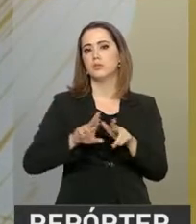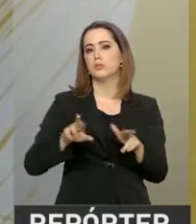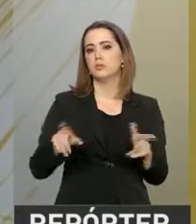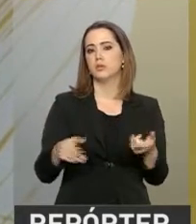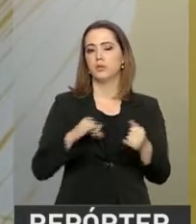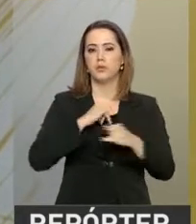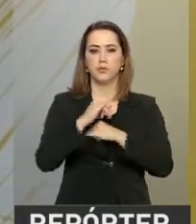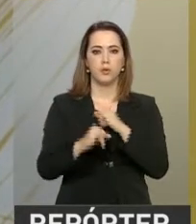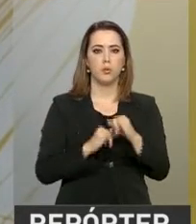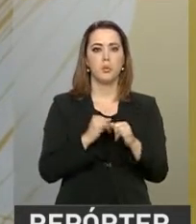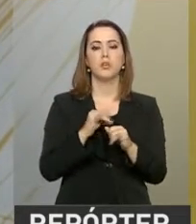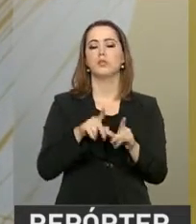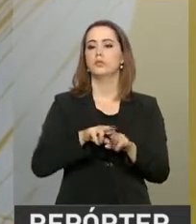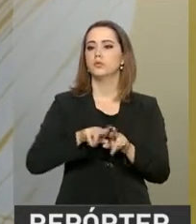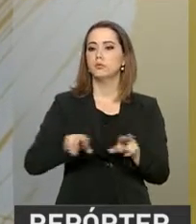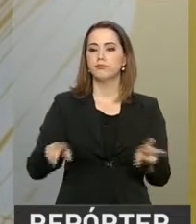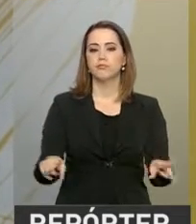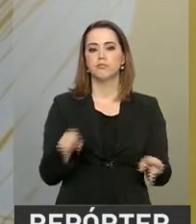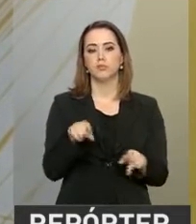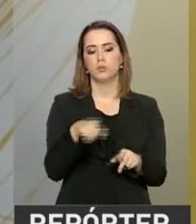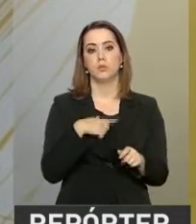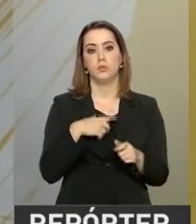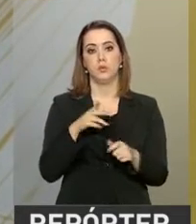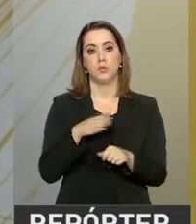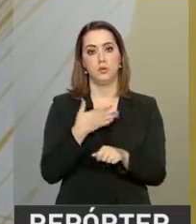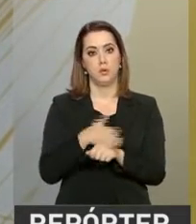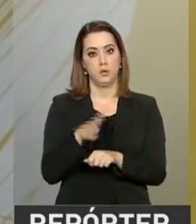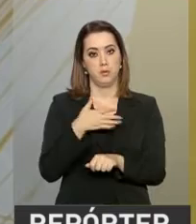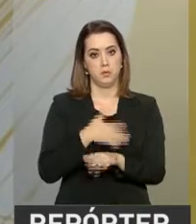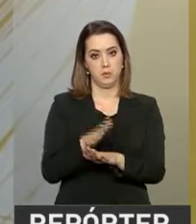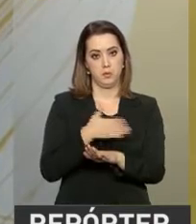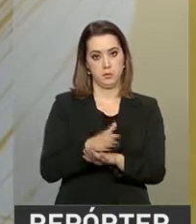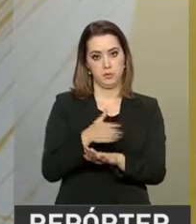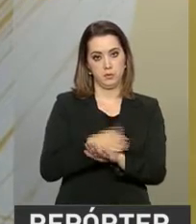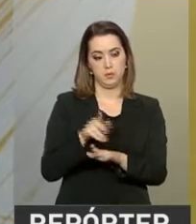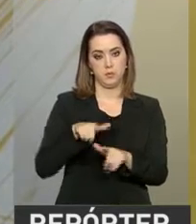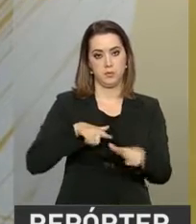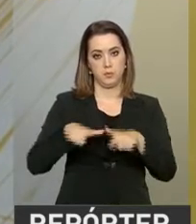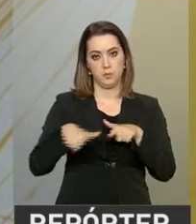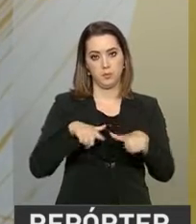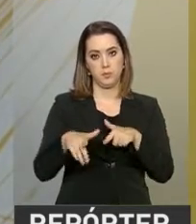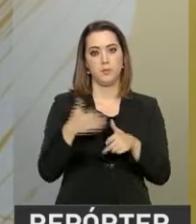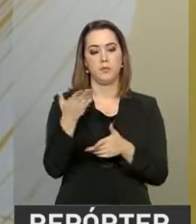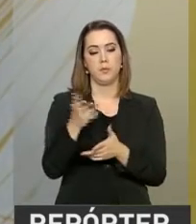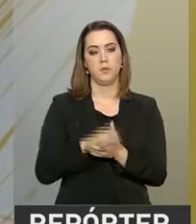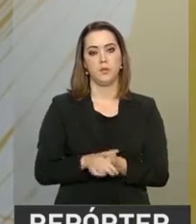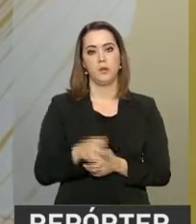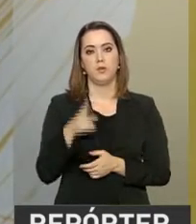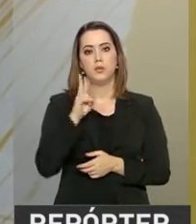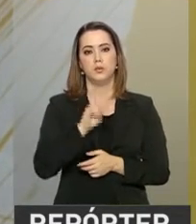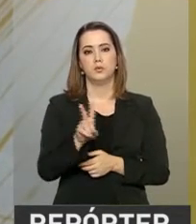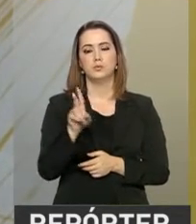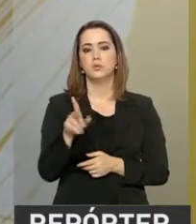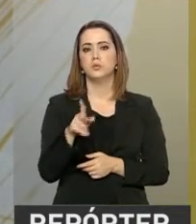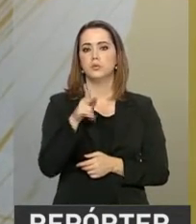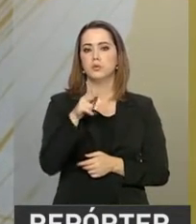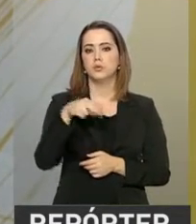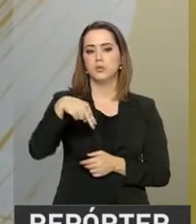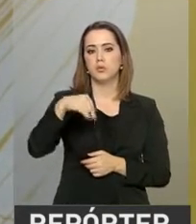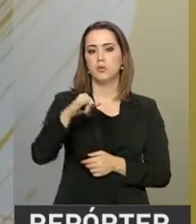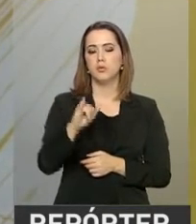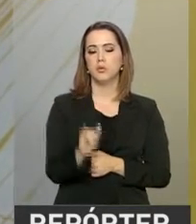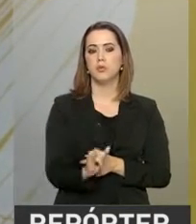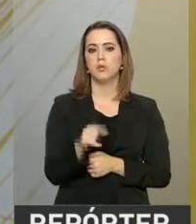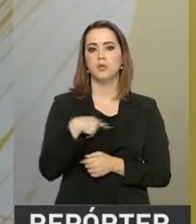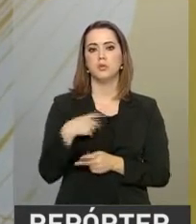informática, facilitando também o ingresso no mercado de trabalho. O repórter Ney Pereira visitou um centro de treinamento do Exército em Brasília